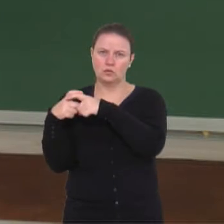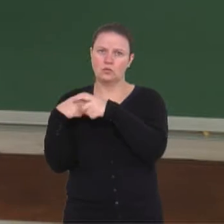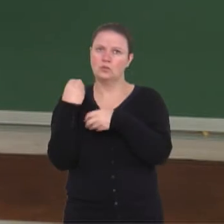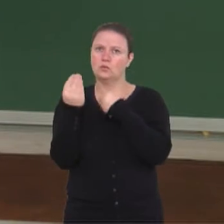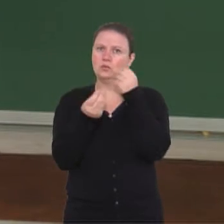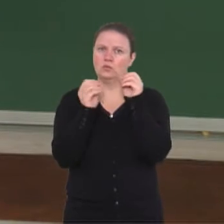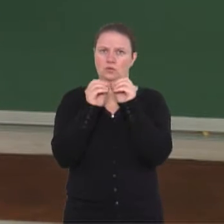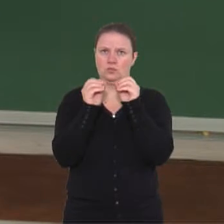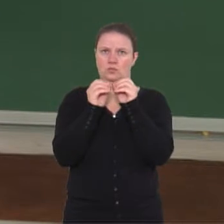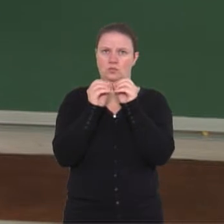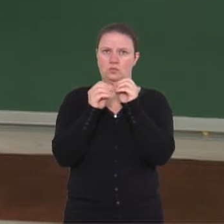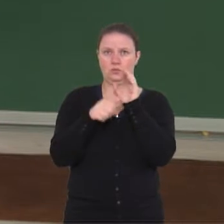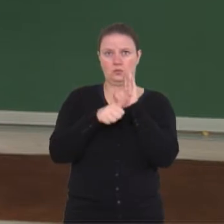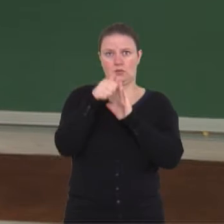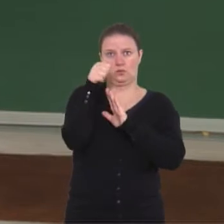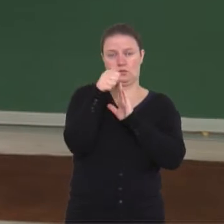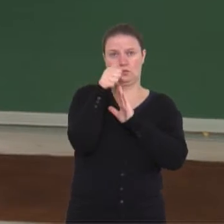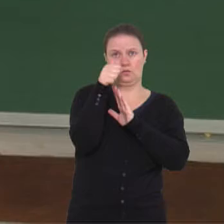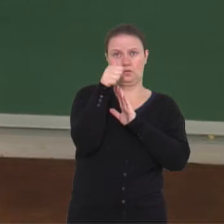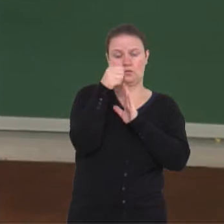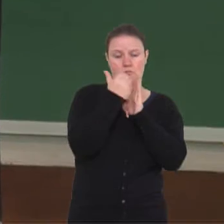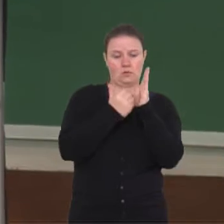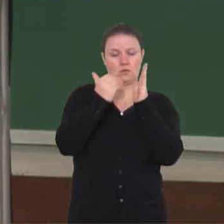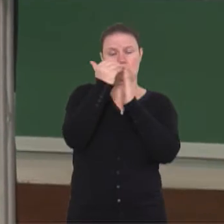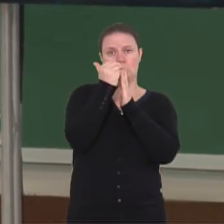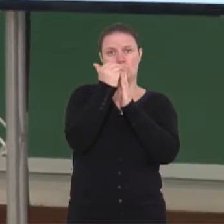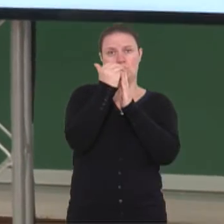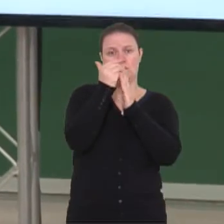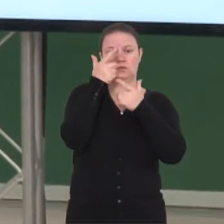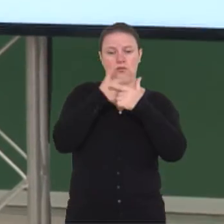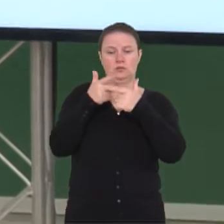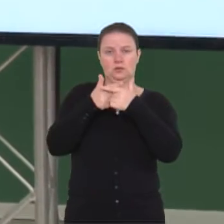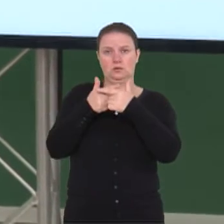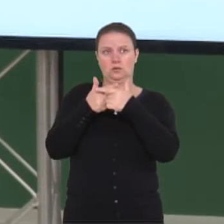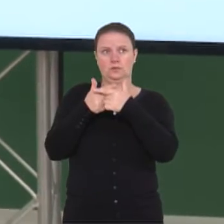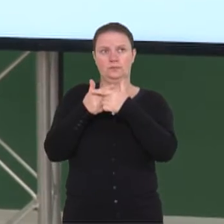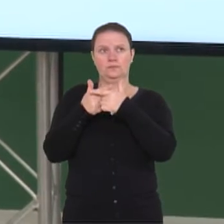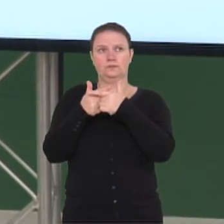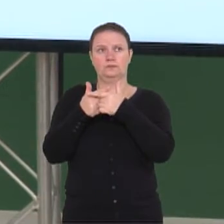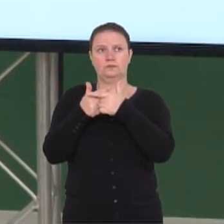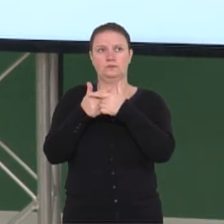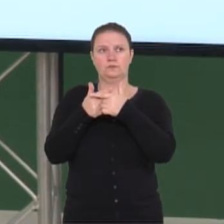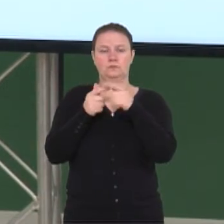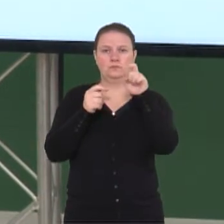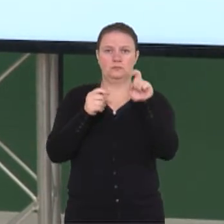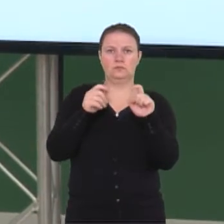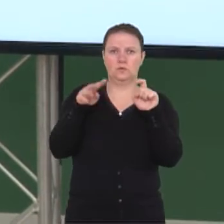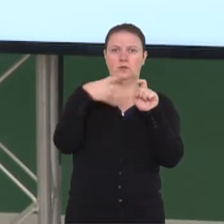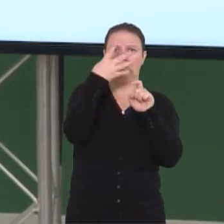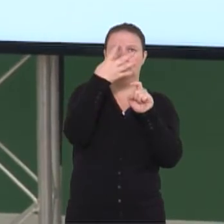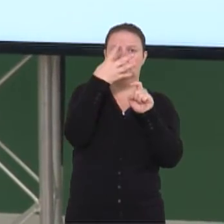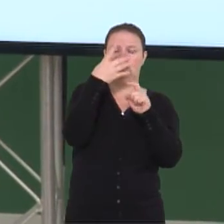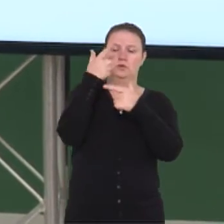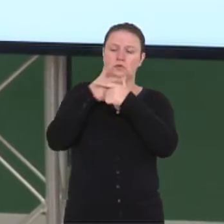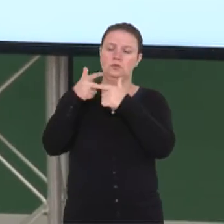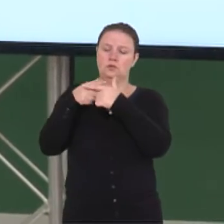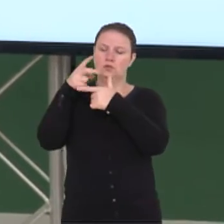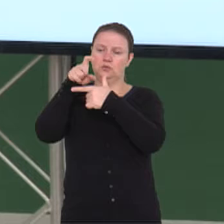pegando o termo de maior grau e dividindo pelo termo de maior grau do divisor. Então, x à quarta dividido por x ao